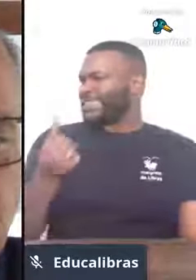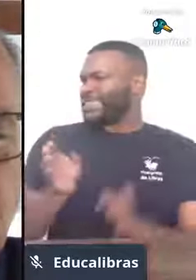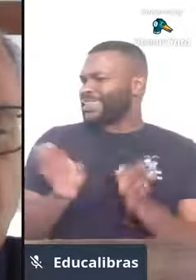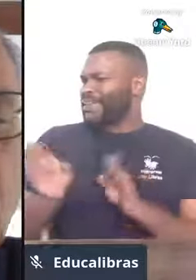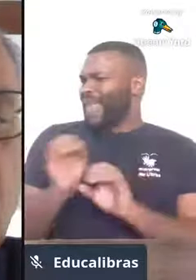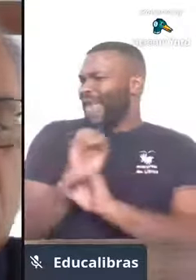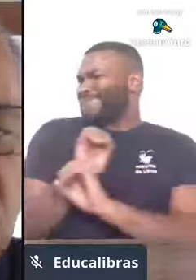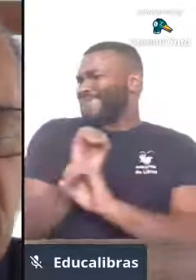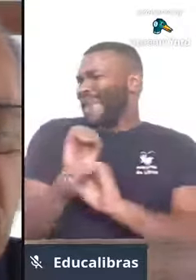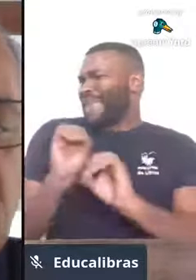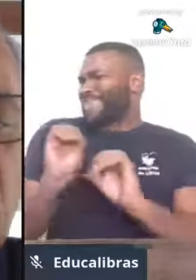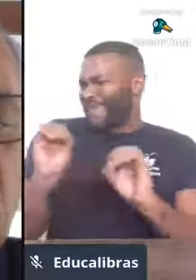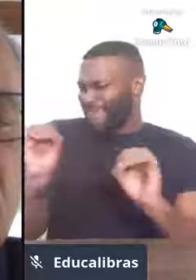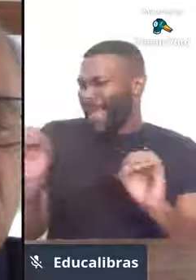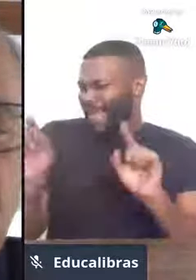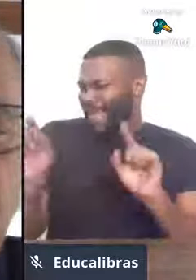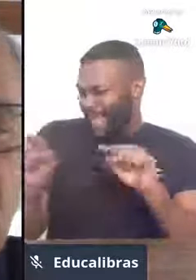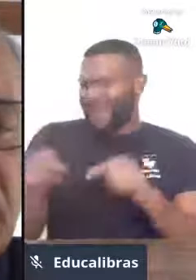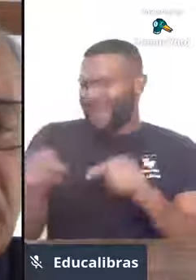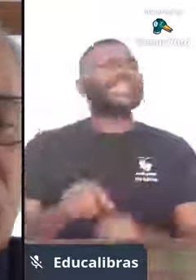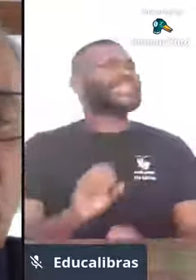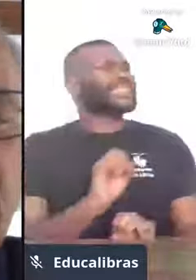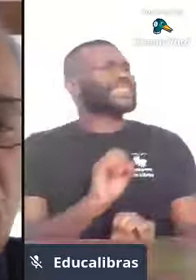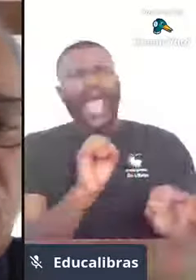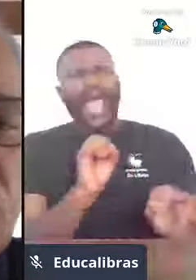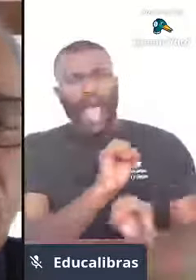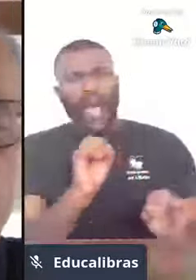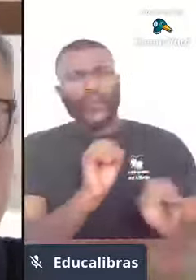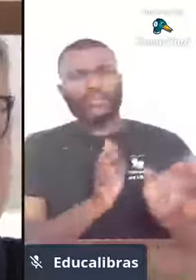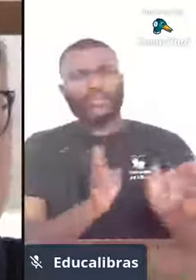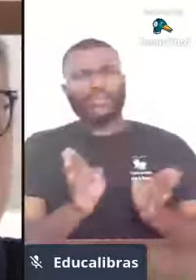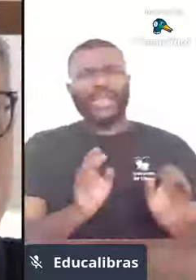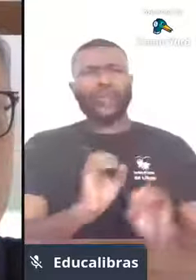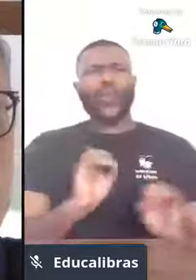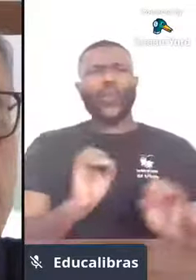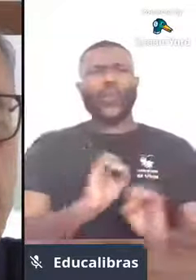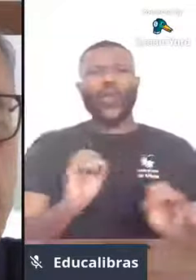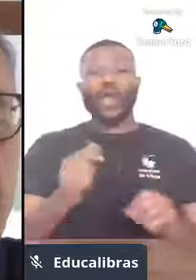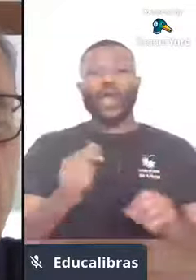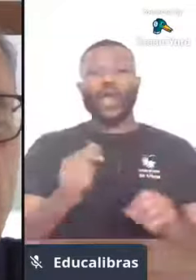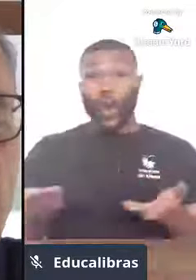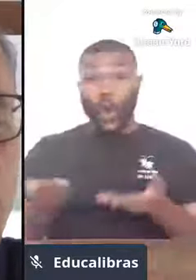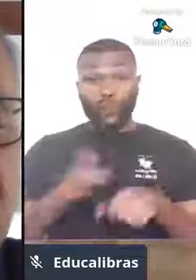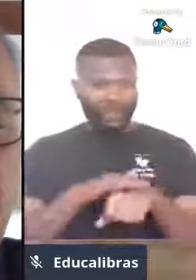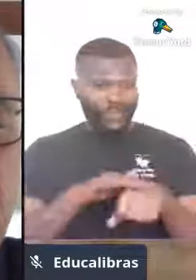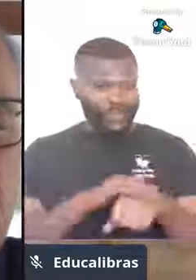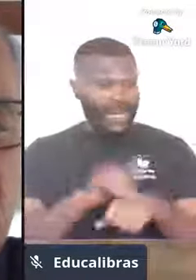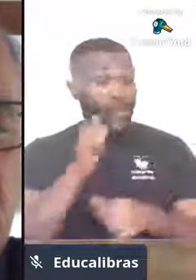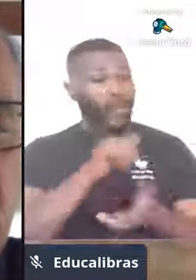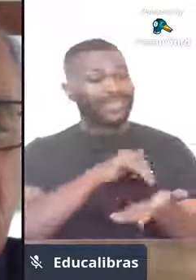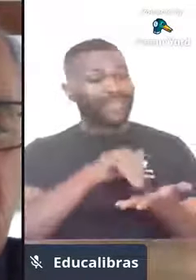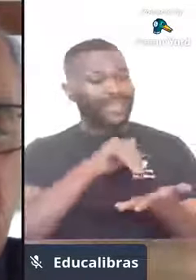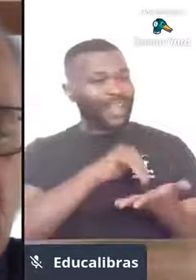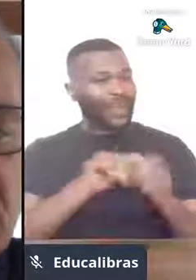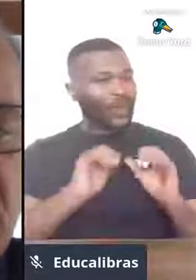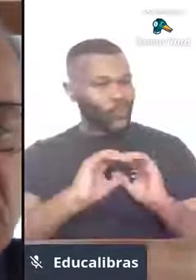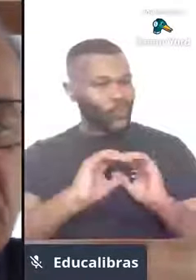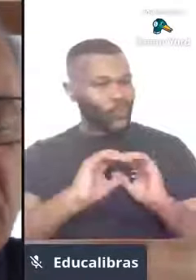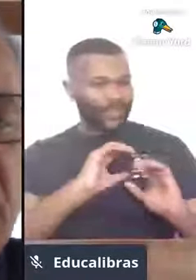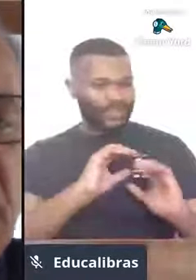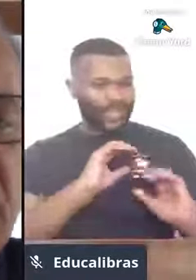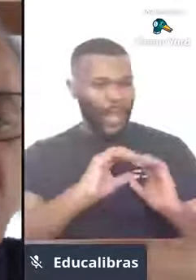né? Zero. Eu estava comentando hoje, inclusive, com a sua secretária de comunicação, que antes